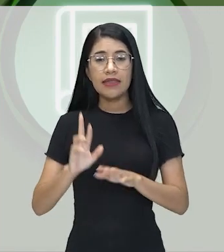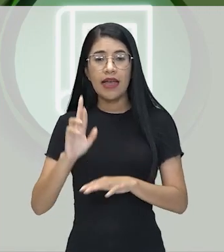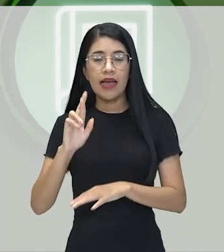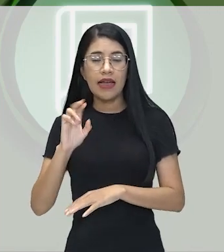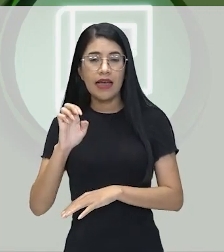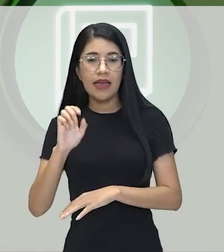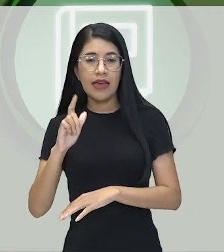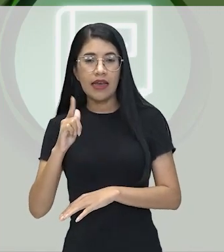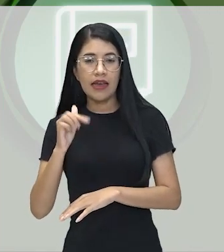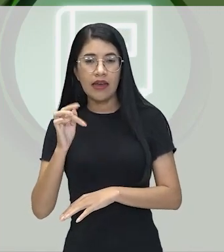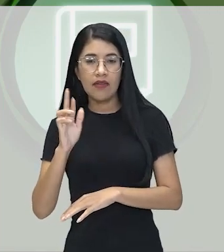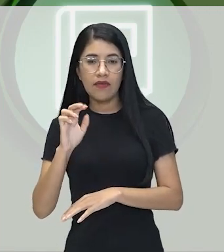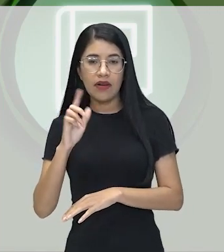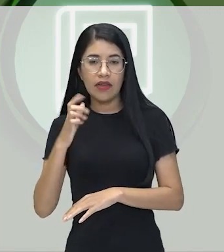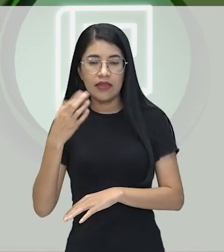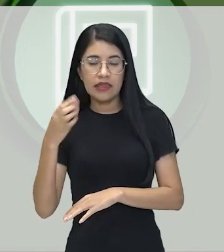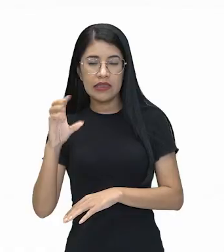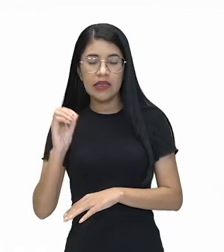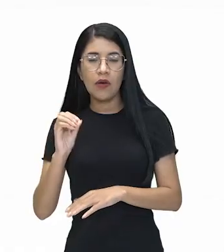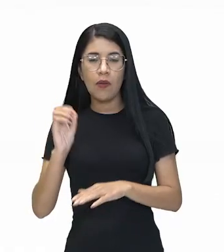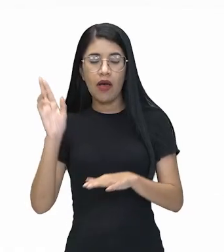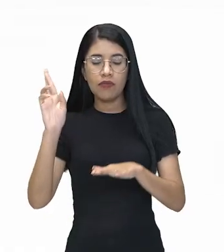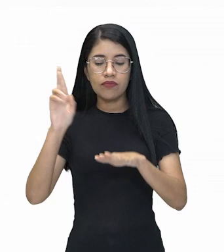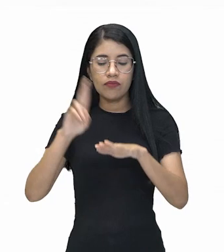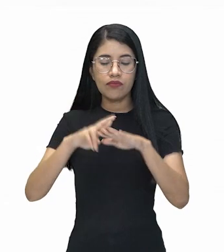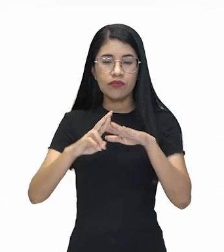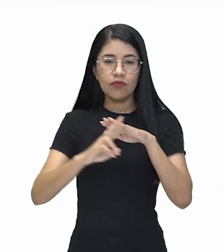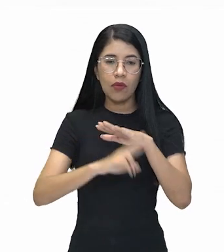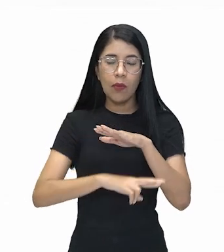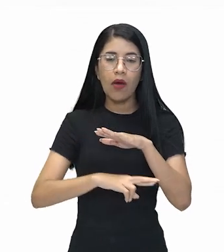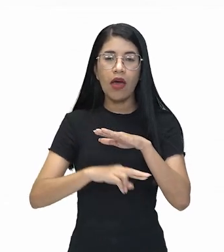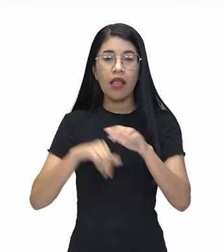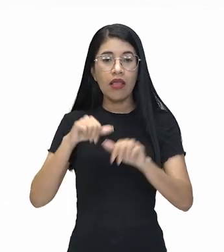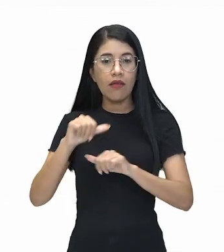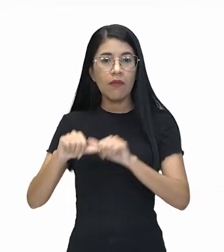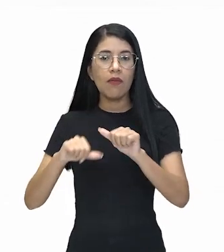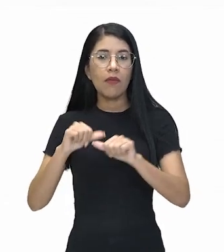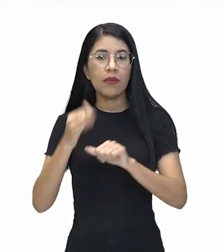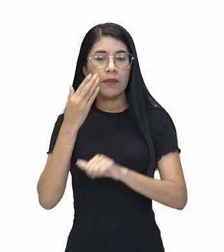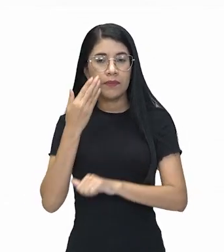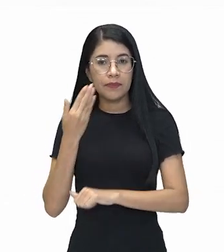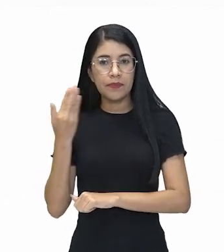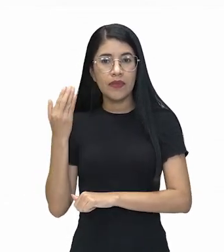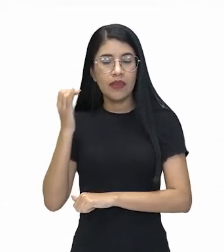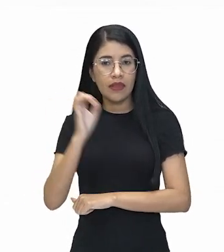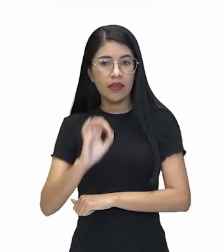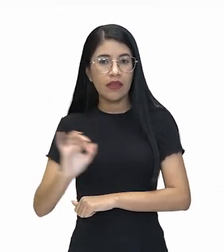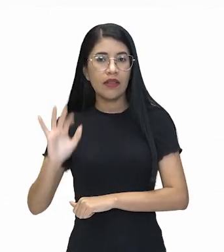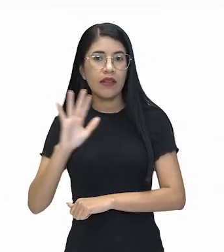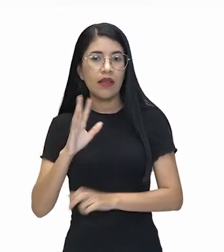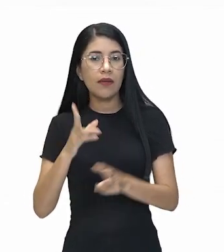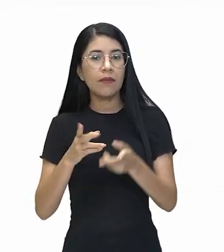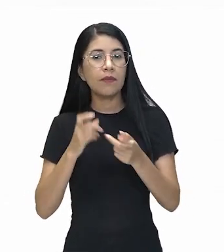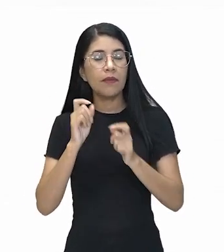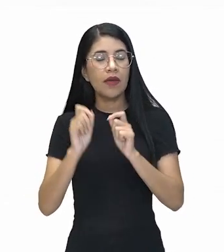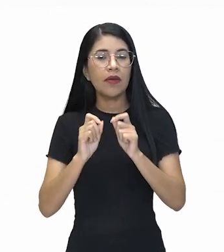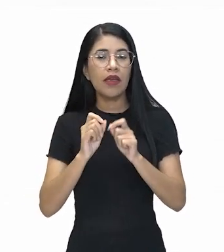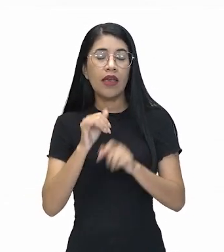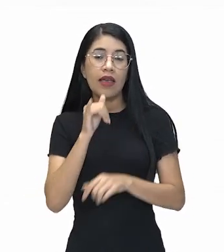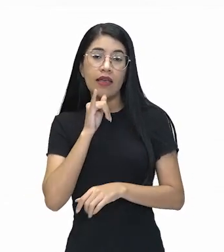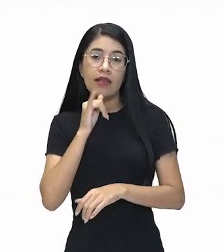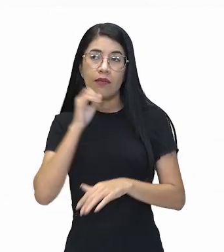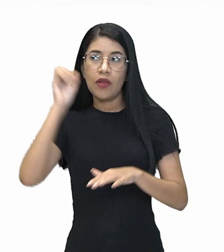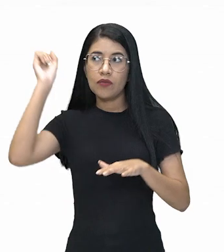é a mudança desse meio. Dá só uma olhada nessa imagem. Quando a luz, ela sai de um meio, por exemplo,